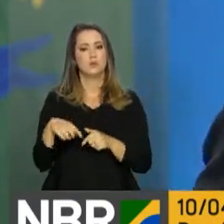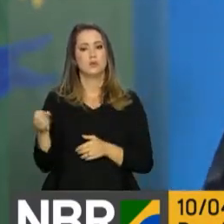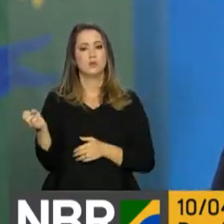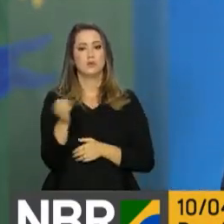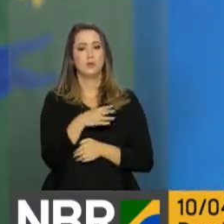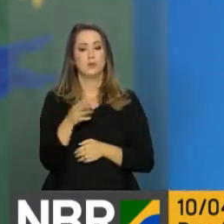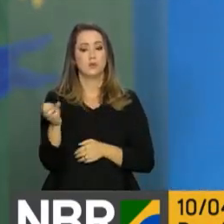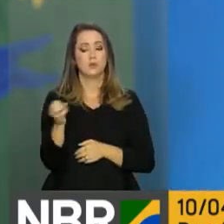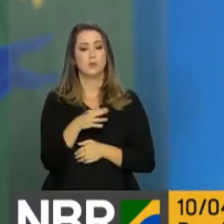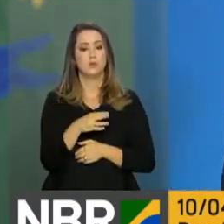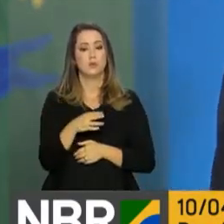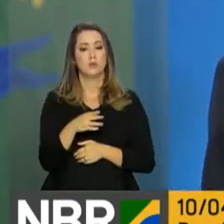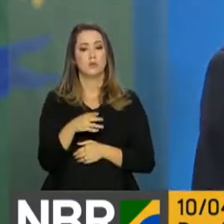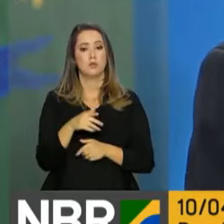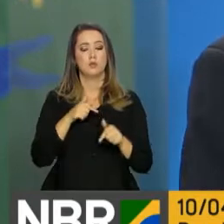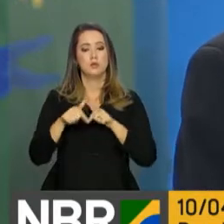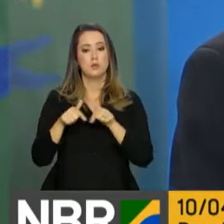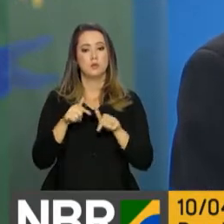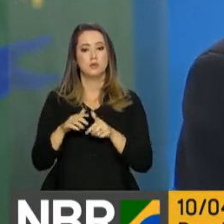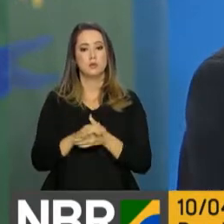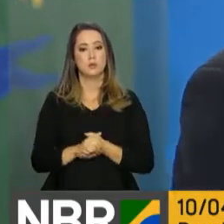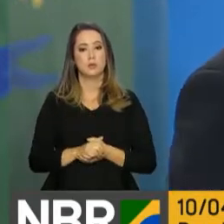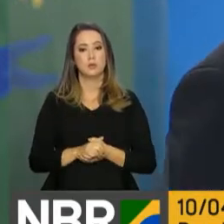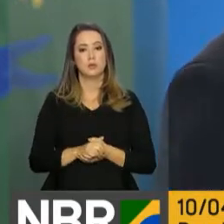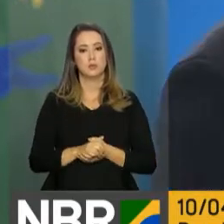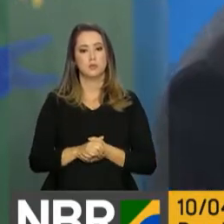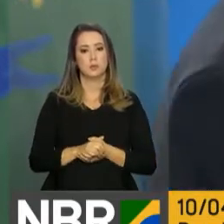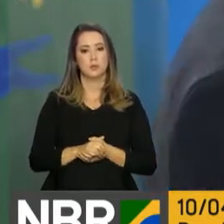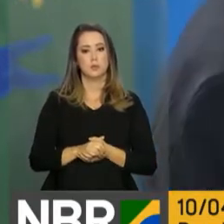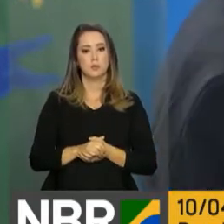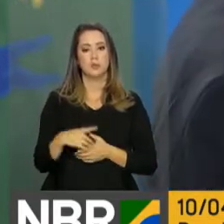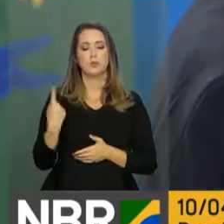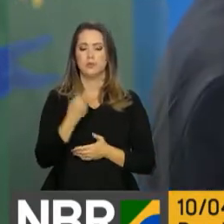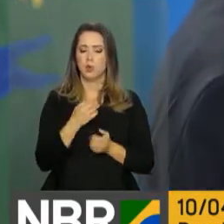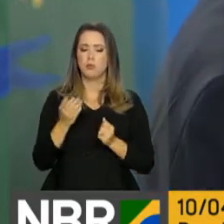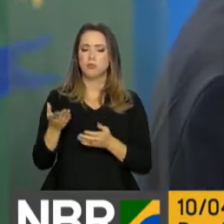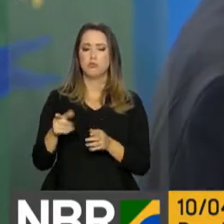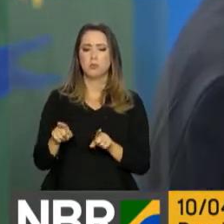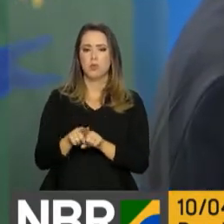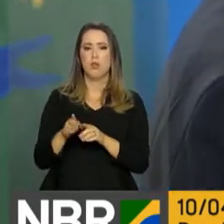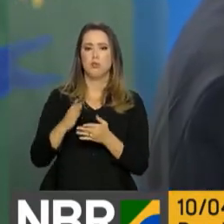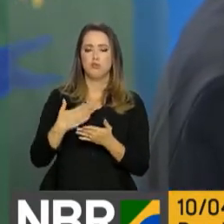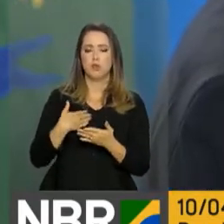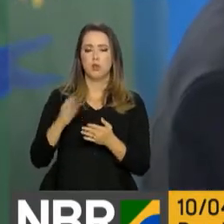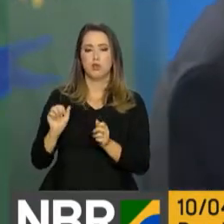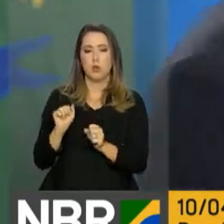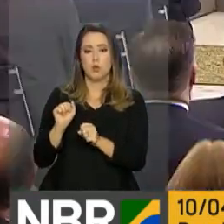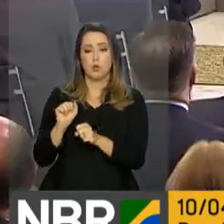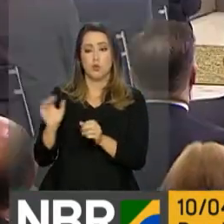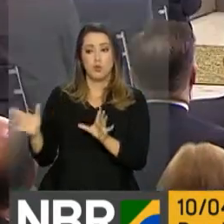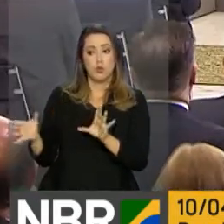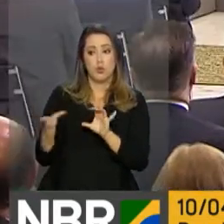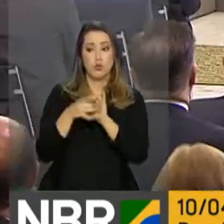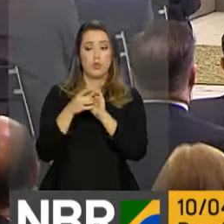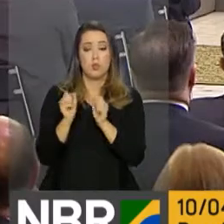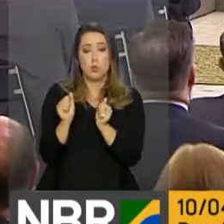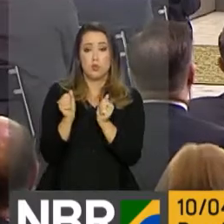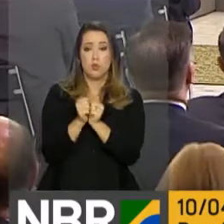nova missão. Conte conosco, portanto, Esteves, e conte fortemente conosco.